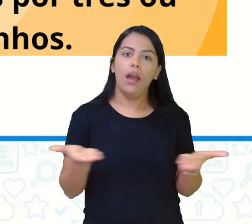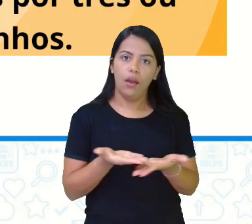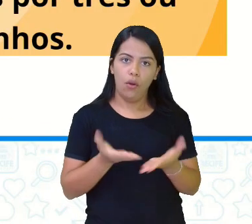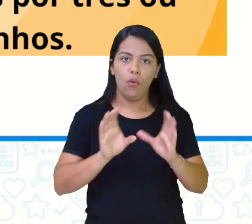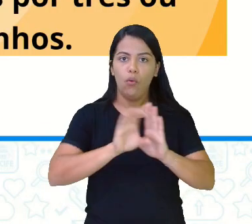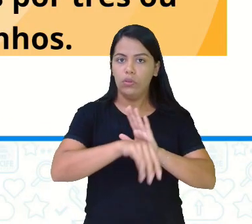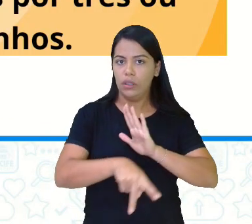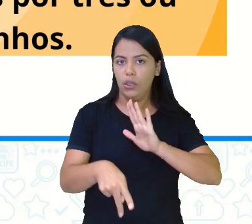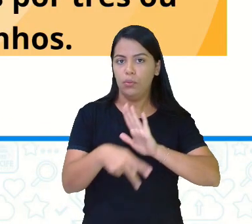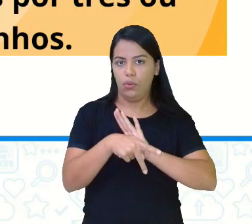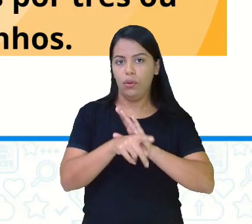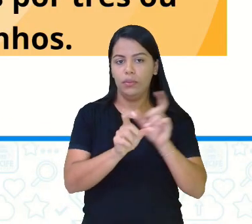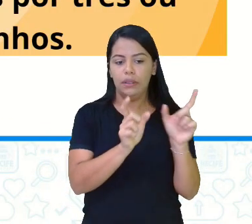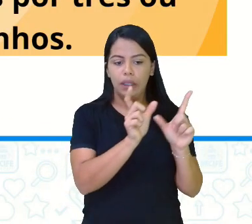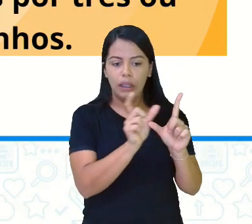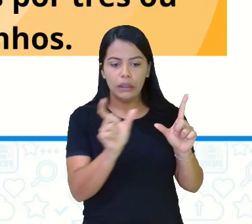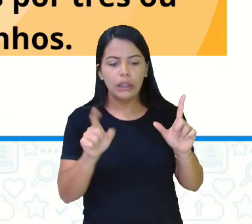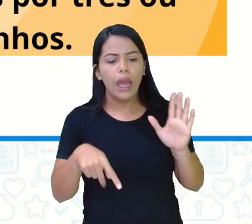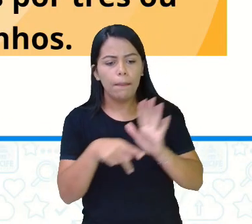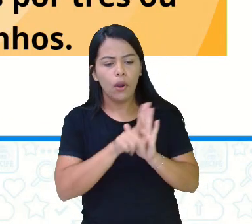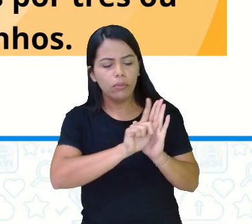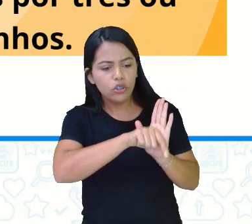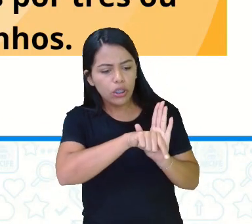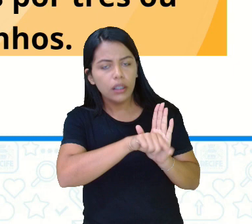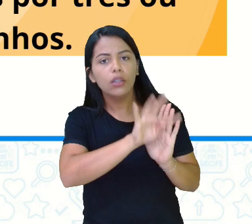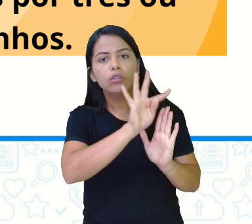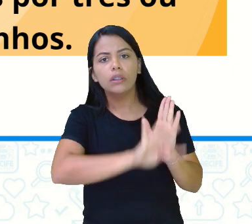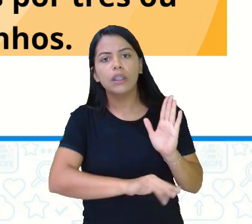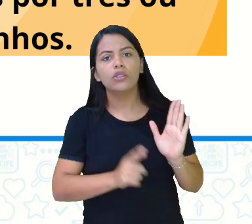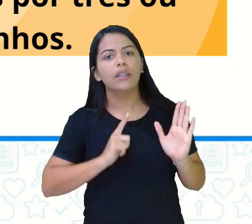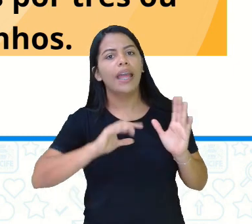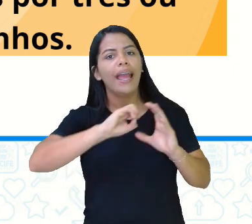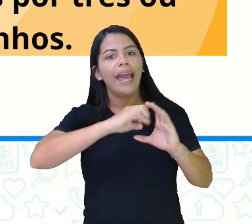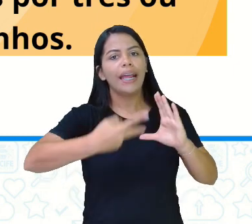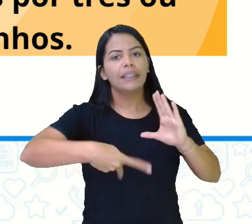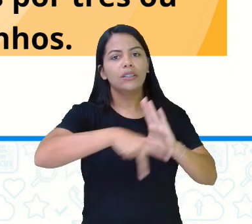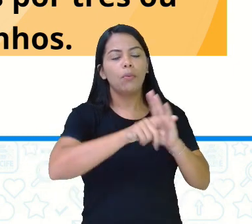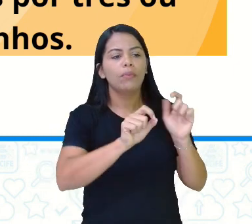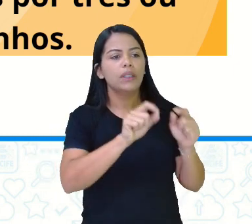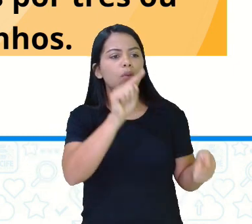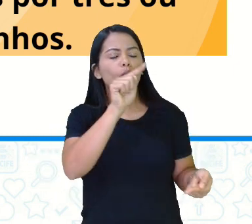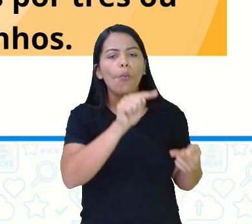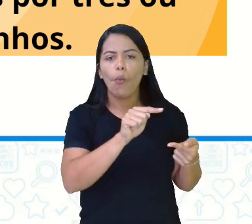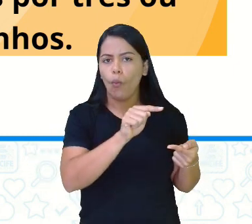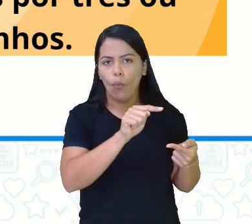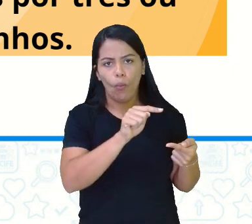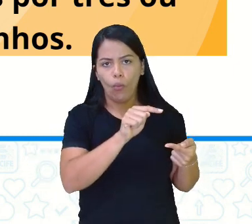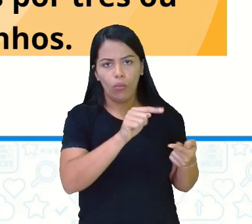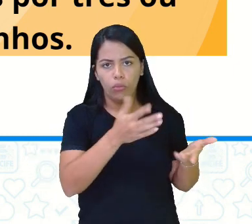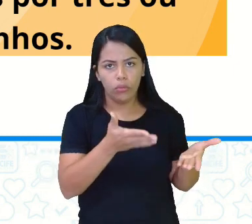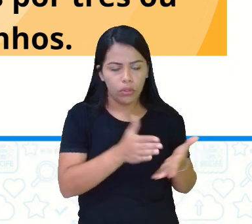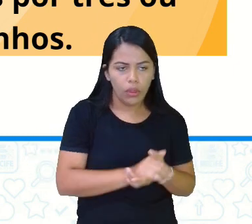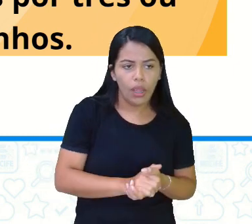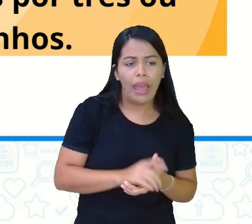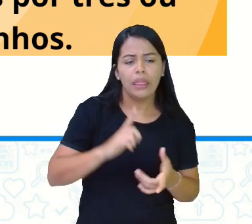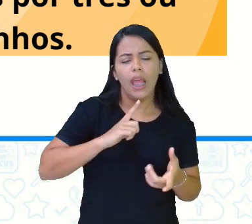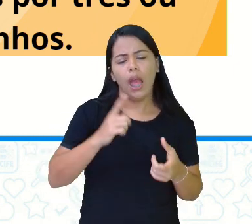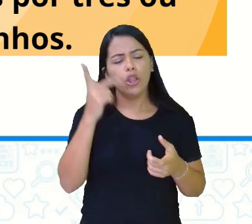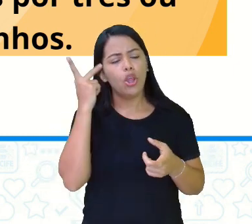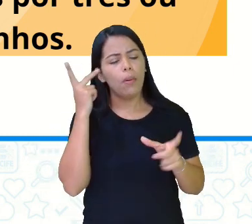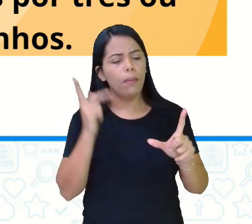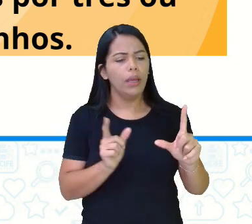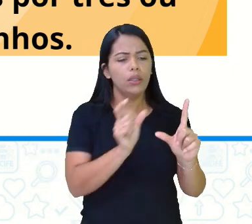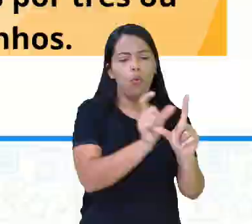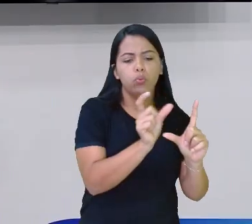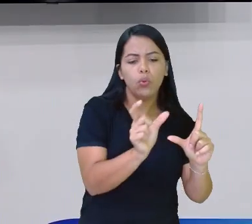gênero textual que se caracteriza pelas histórias curtas, geralmente formadas por 3 ou 4 quadrinhos. Foi